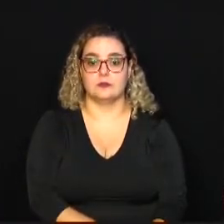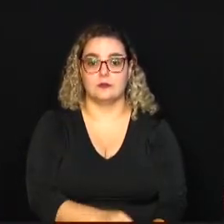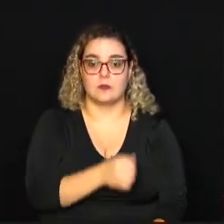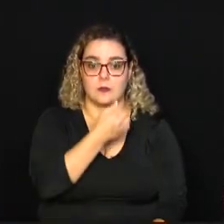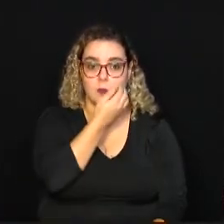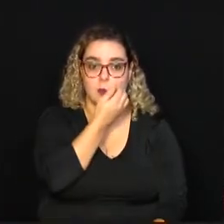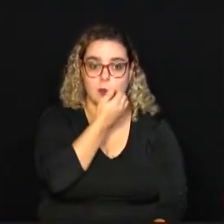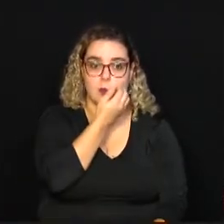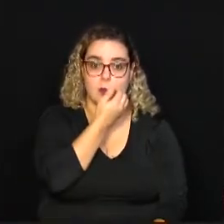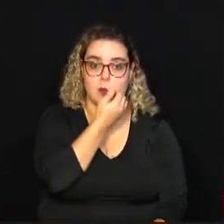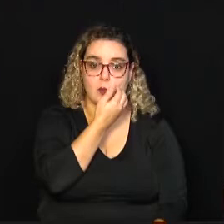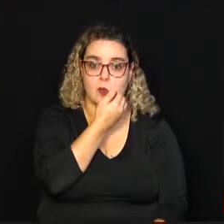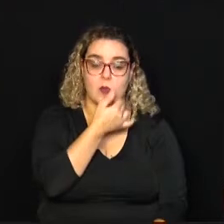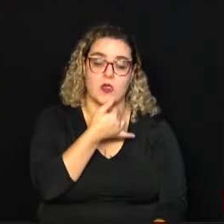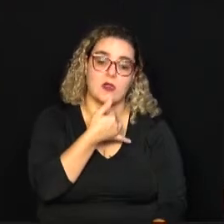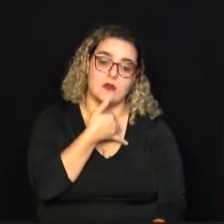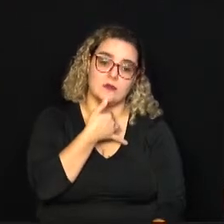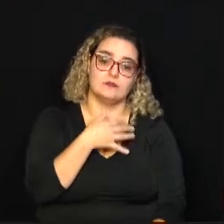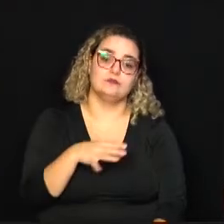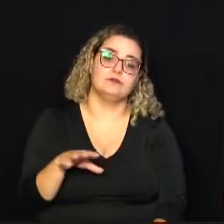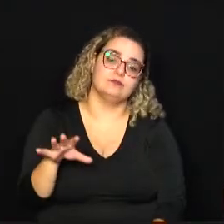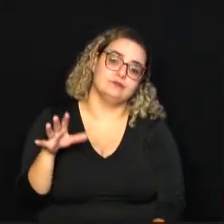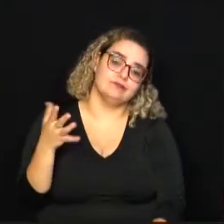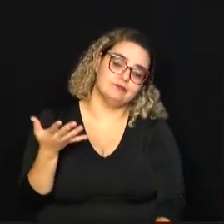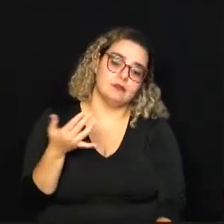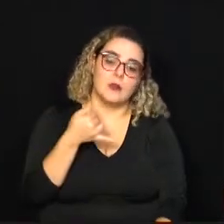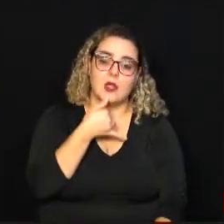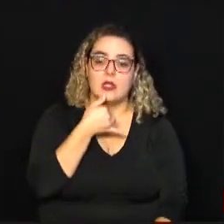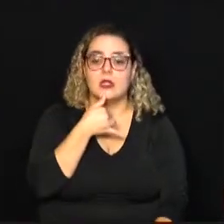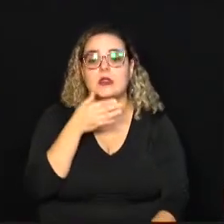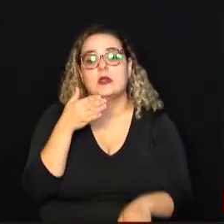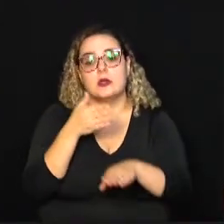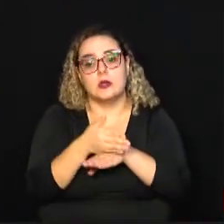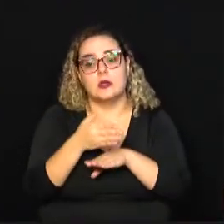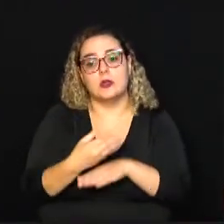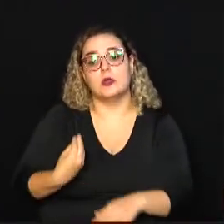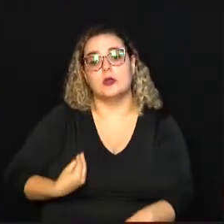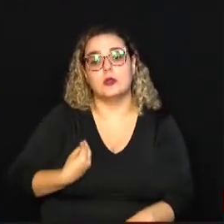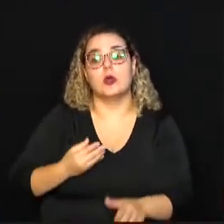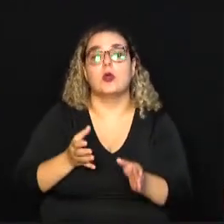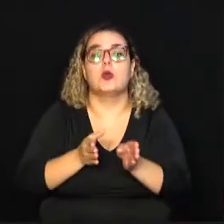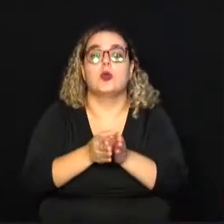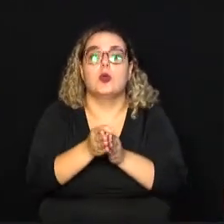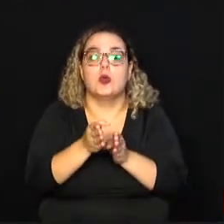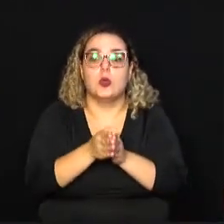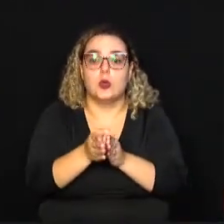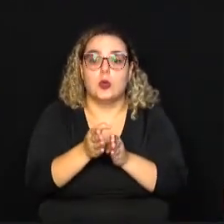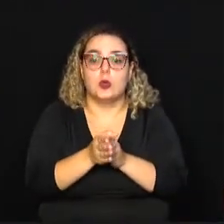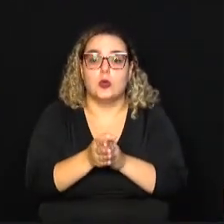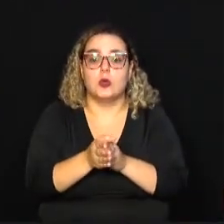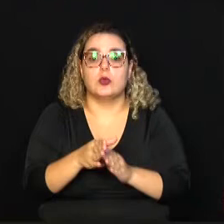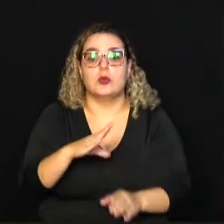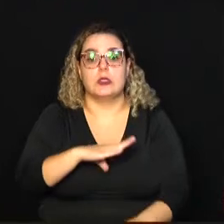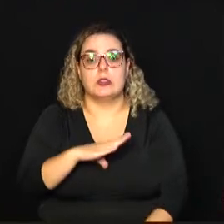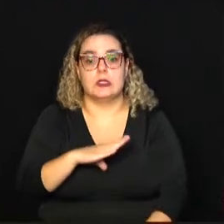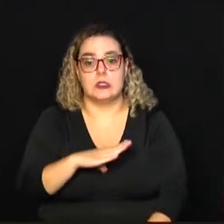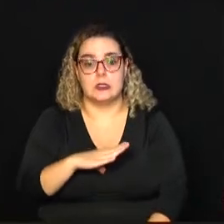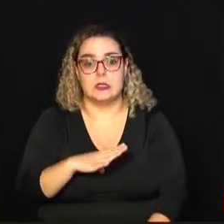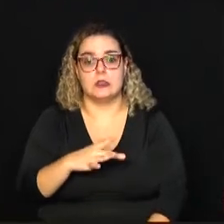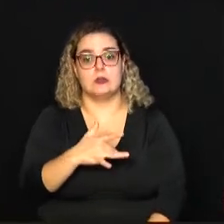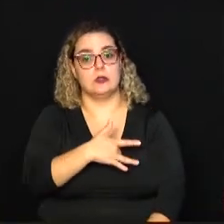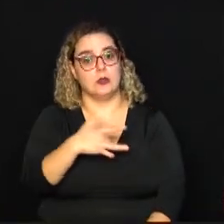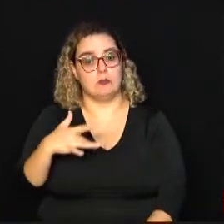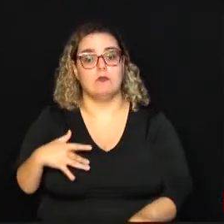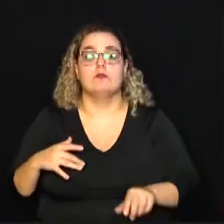gostaria tanto de ouvir a Carminha, porque a Carminha tem uma participação muito ativa, tanto no Conselho Municipal de saúde, é uma